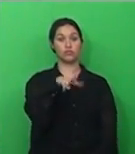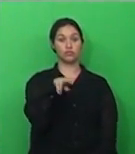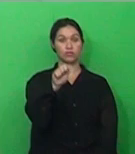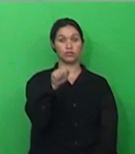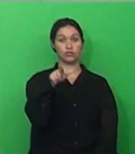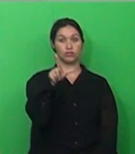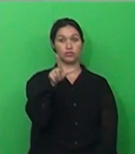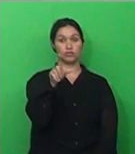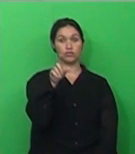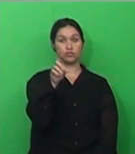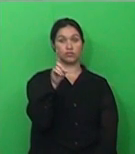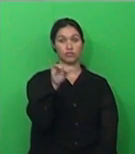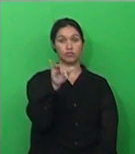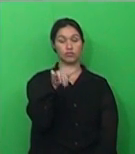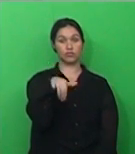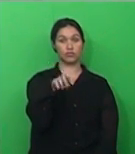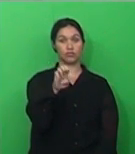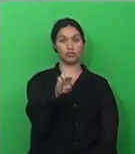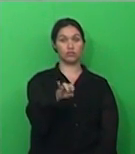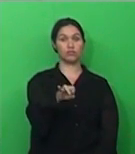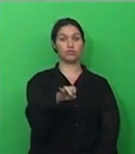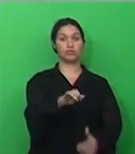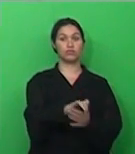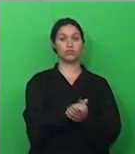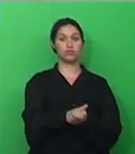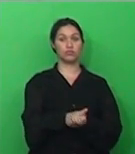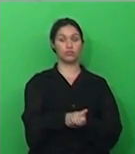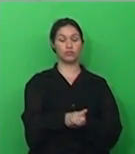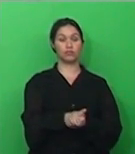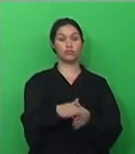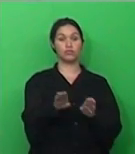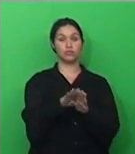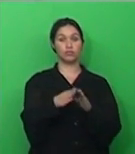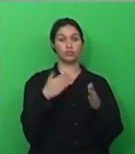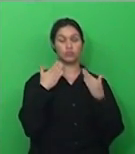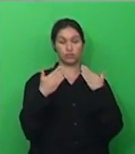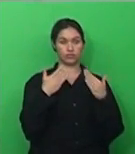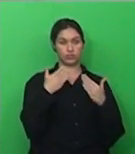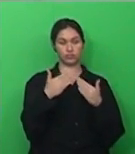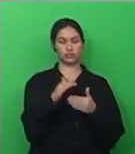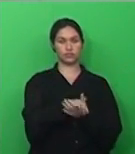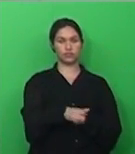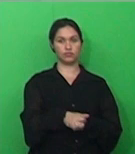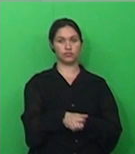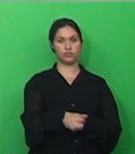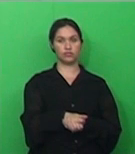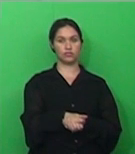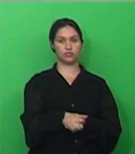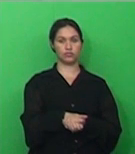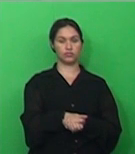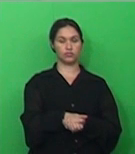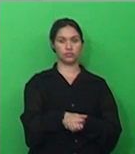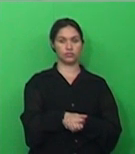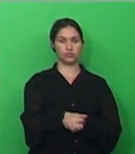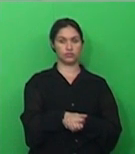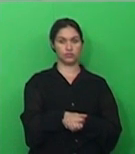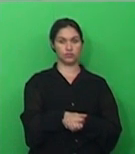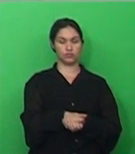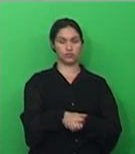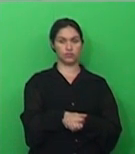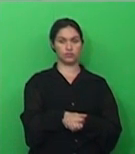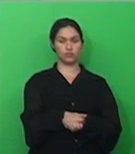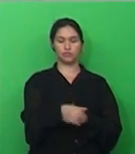foi muito bem atendido, e com um grau de satisfação muito grande, pela forma com que são